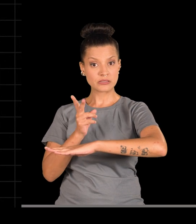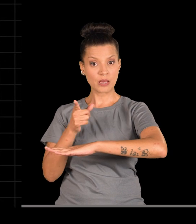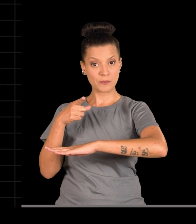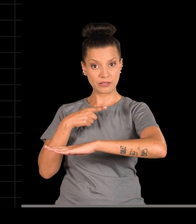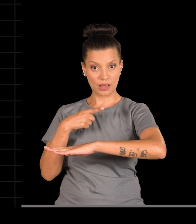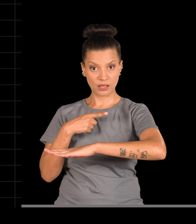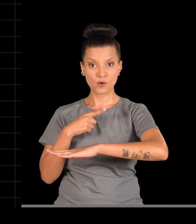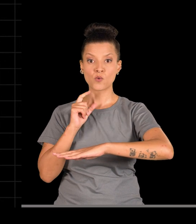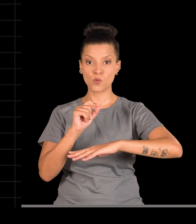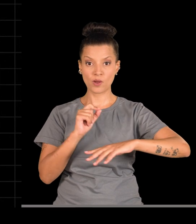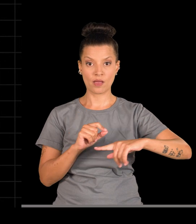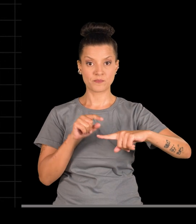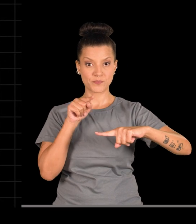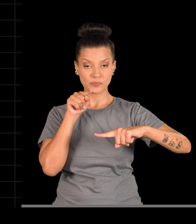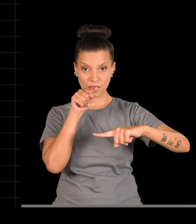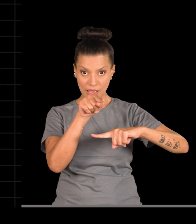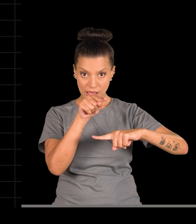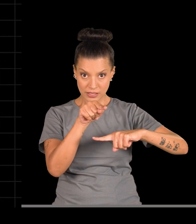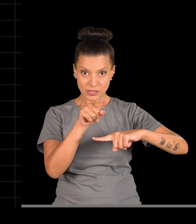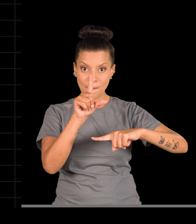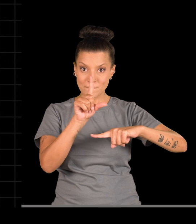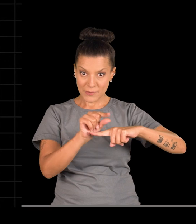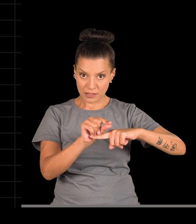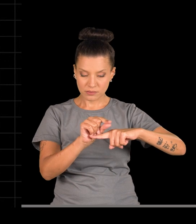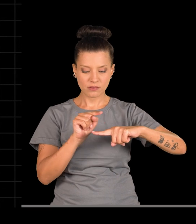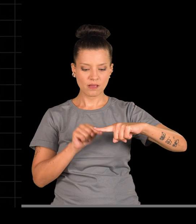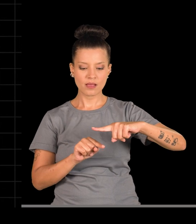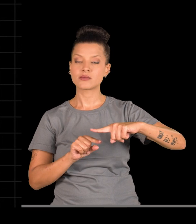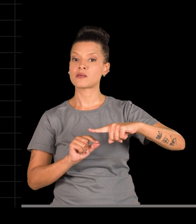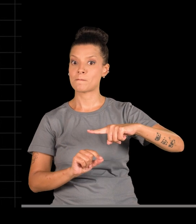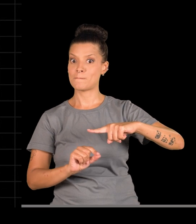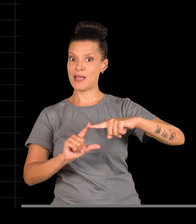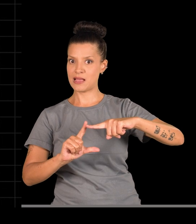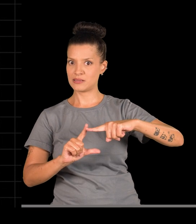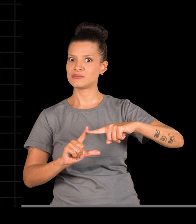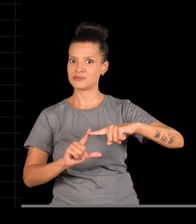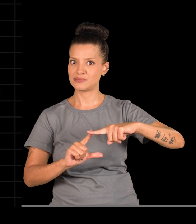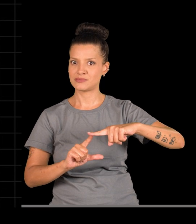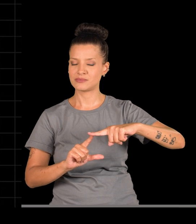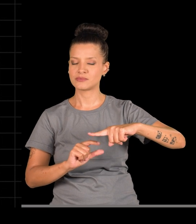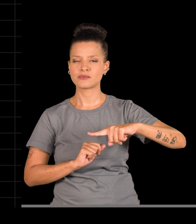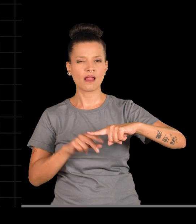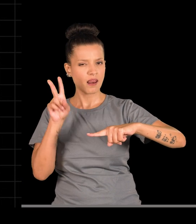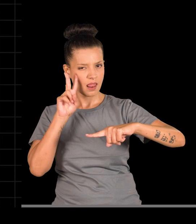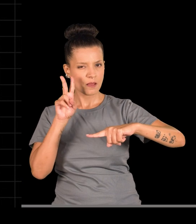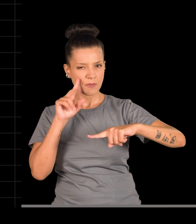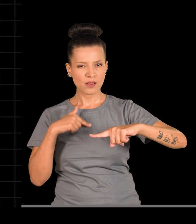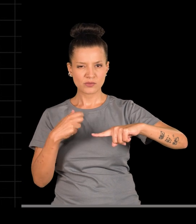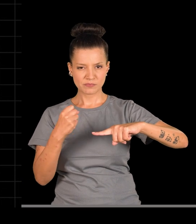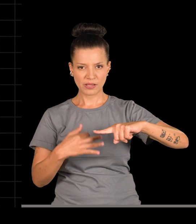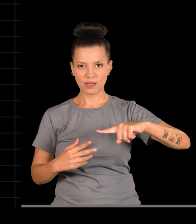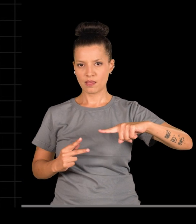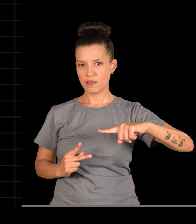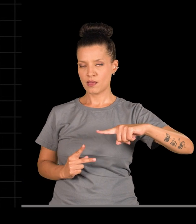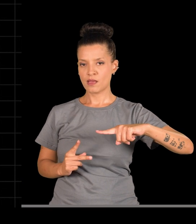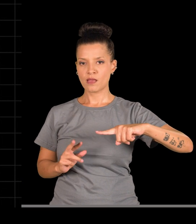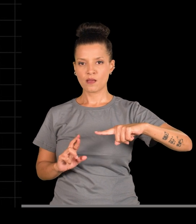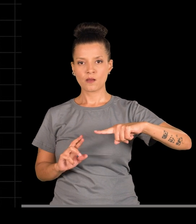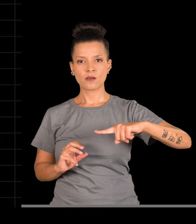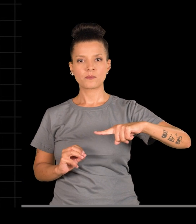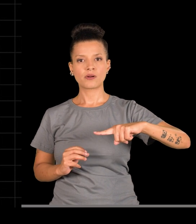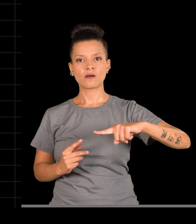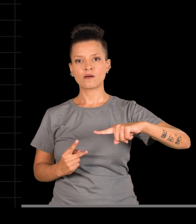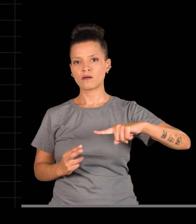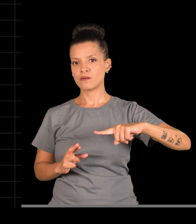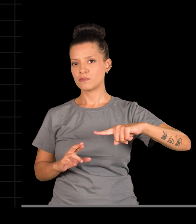então? Sempre que eu tiver o numerador menor do que o denominador, ou seja, uma fração própria, né?